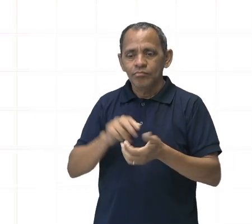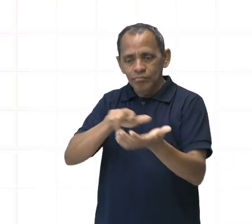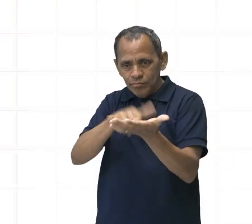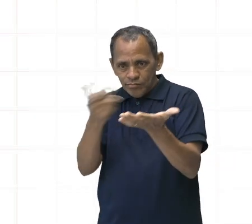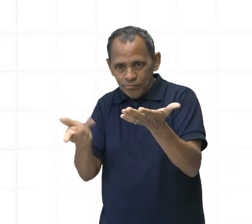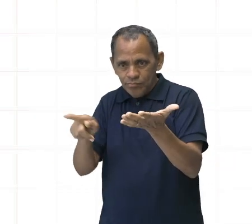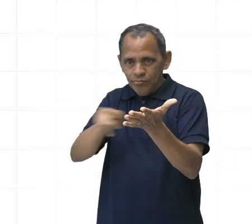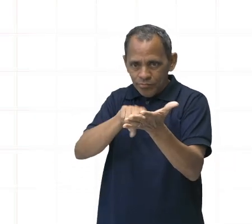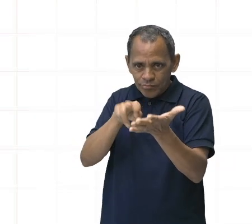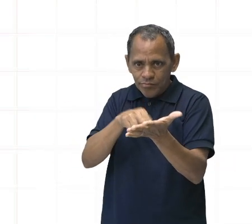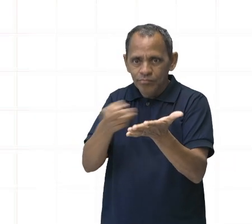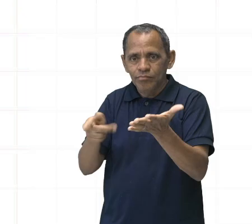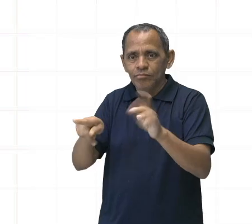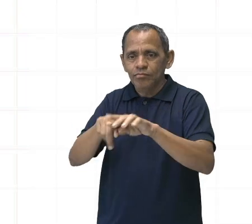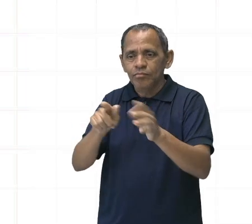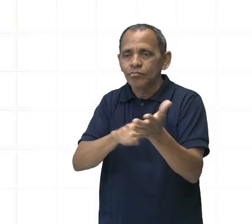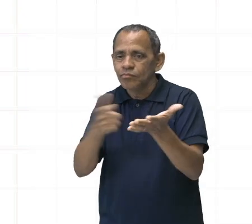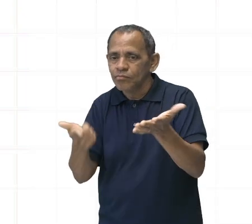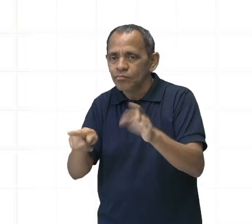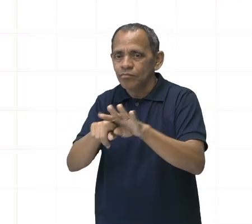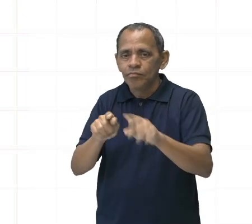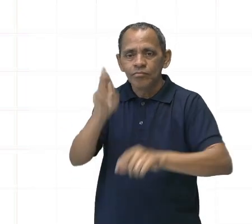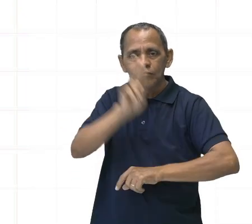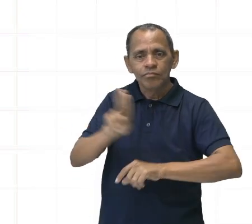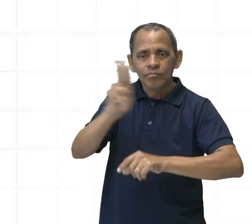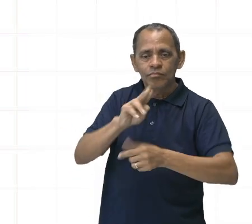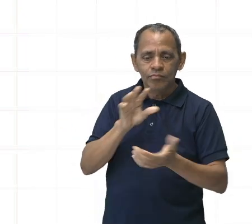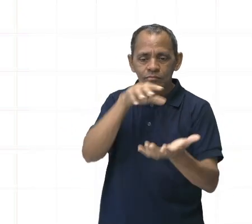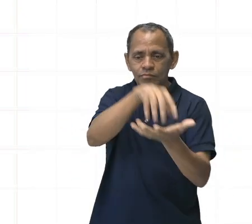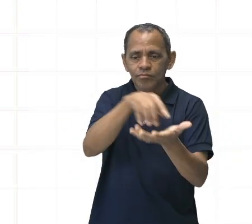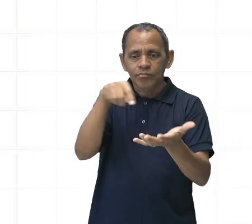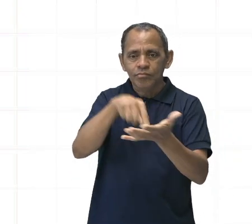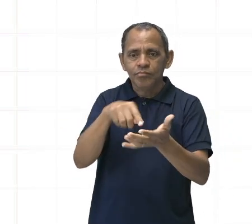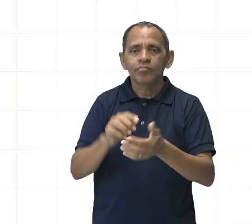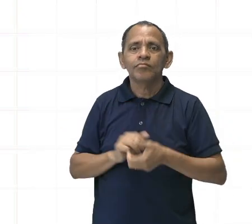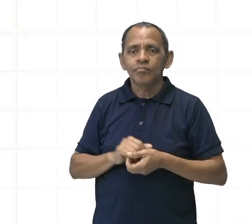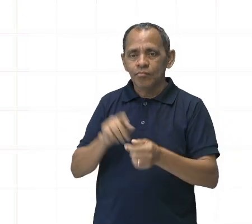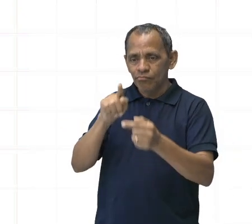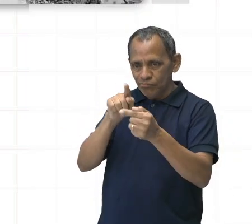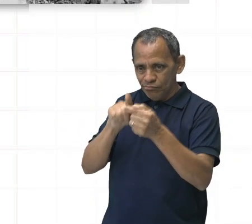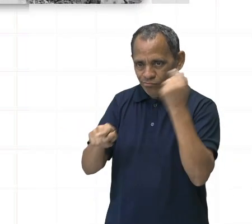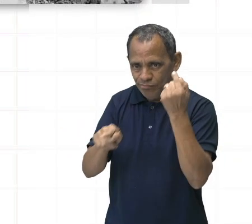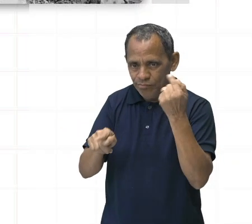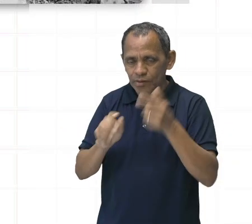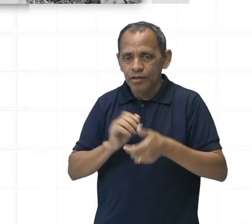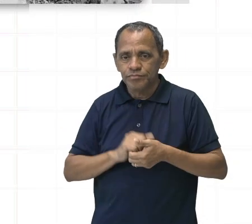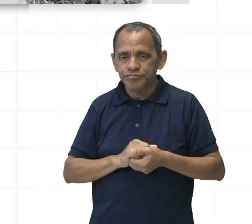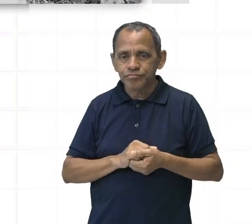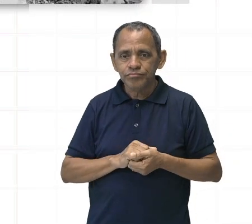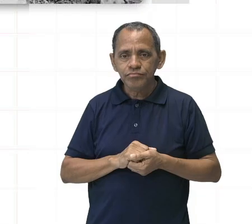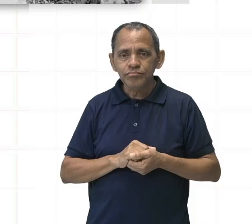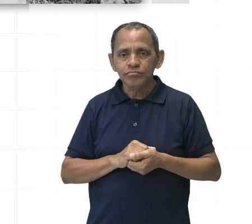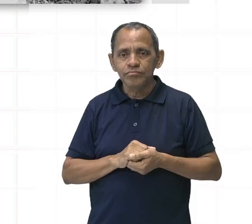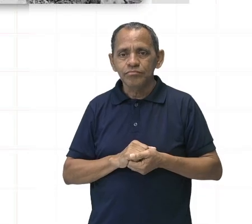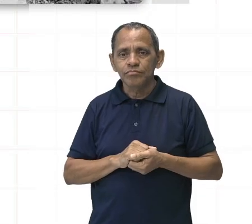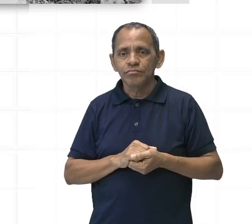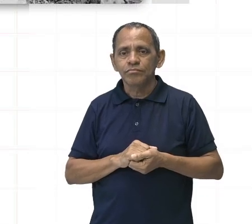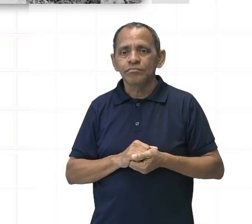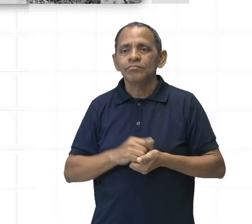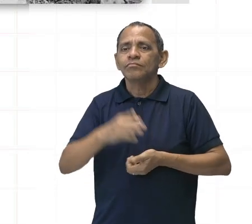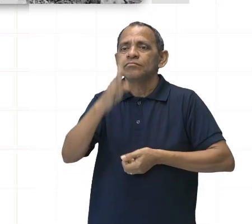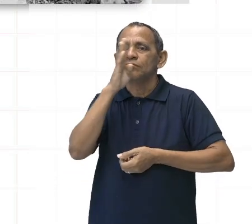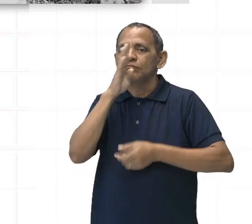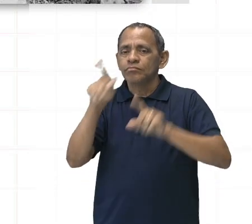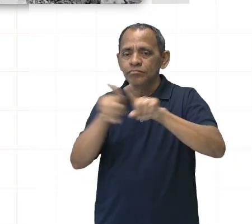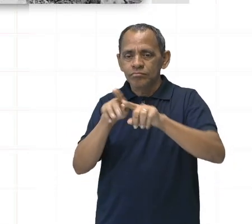utilizado como um elemento, um departamento de censura. Vamos adiante. Nesse período a gente tem